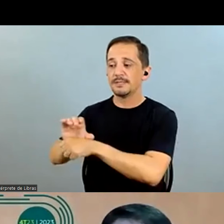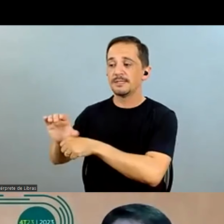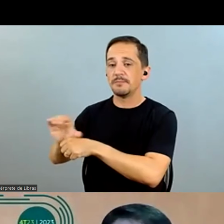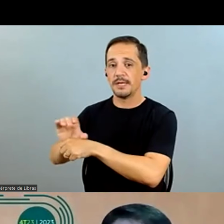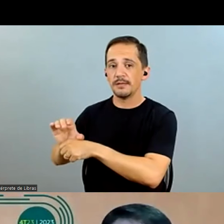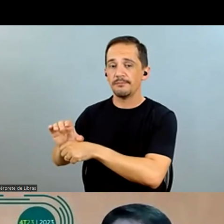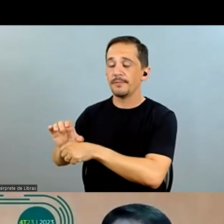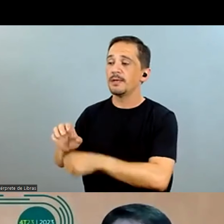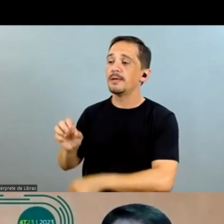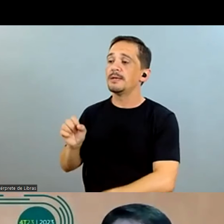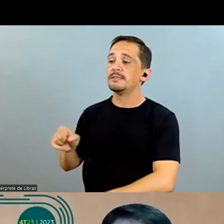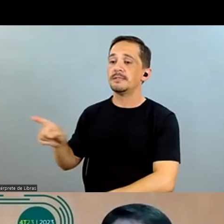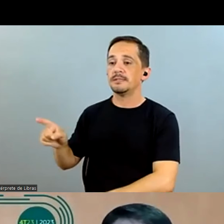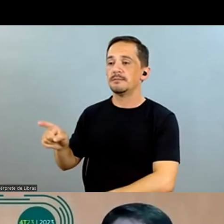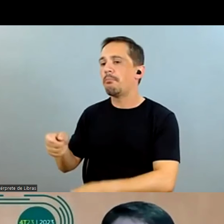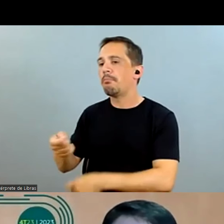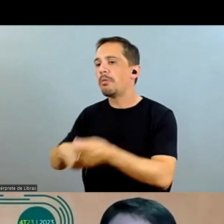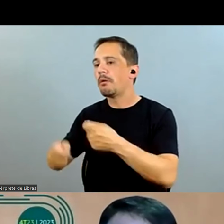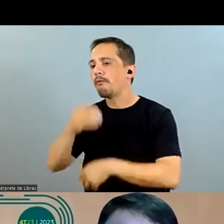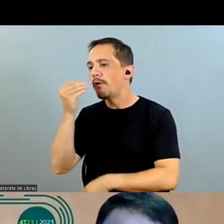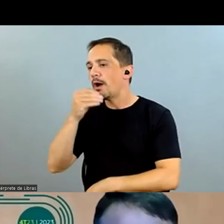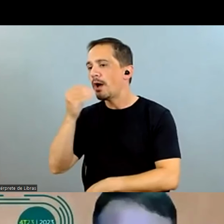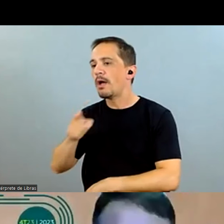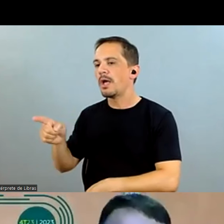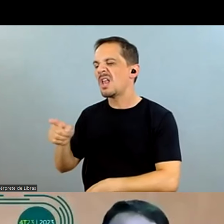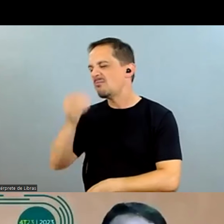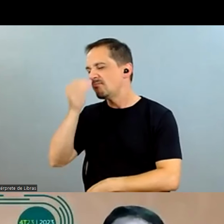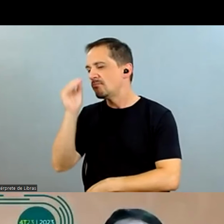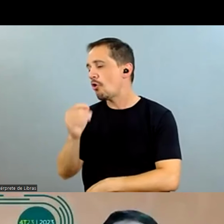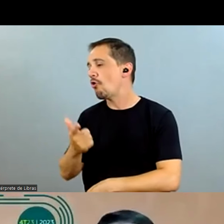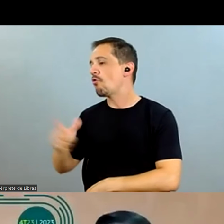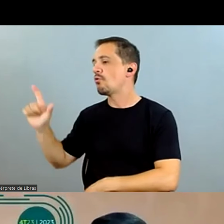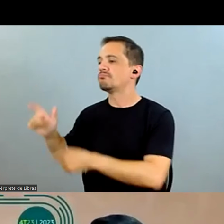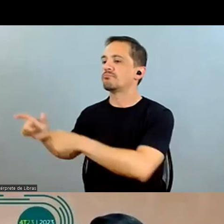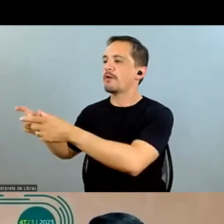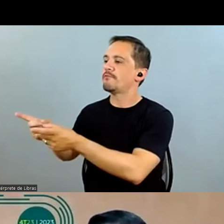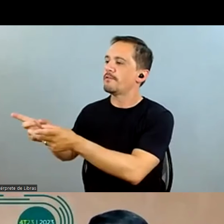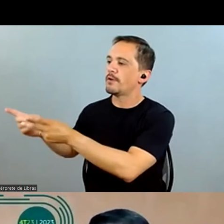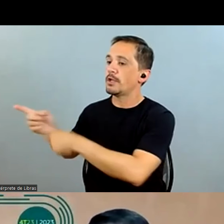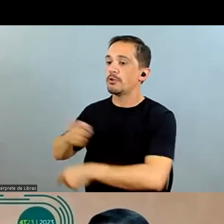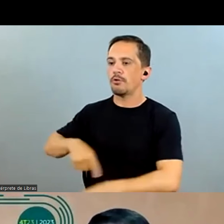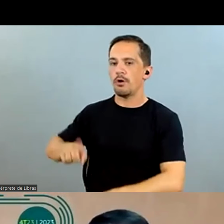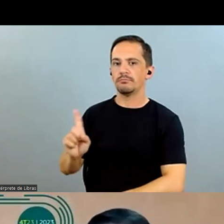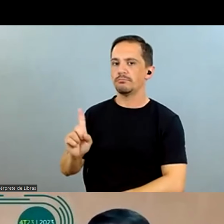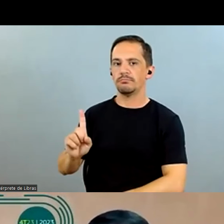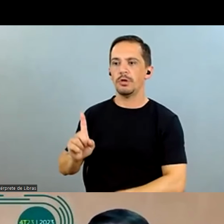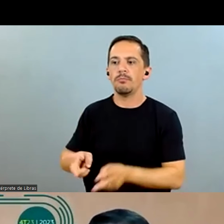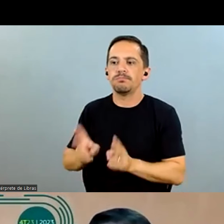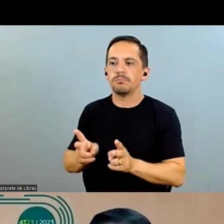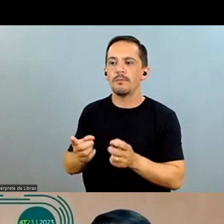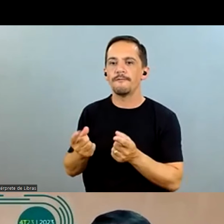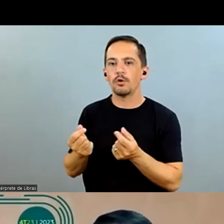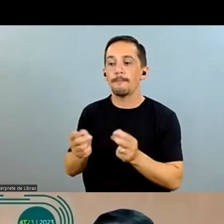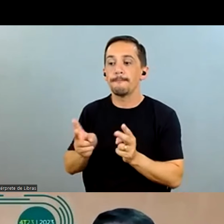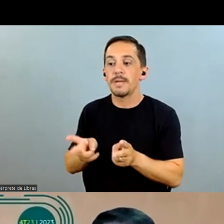vendendo um pouco mais em outros nichos de mercado e e nós temos uma política de não mexer em preços então a gente acaba perdendo